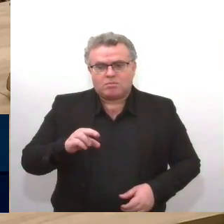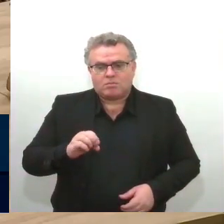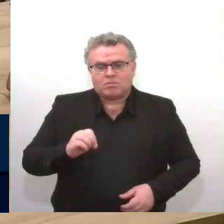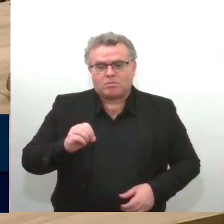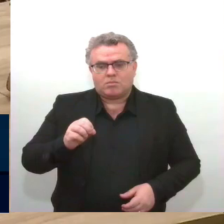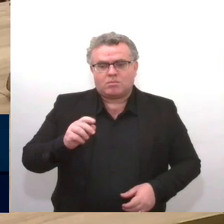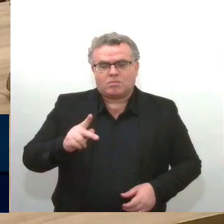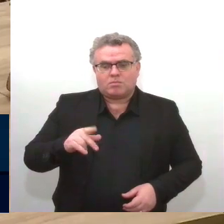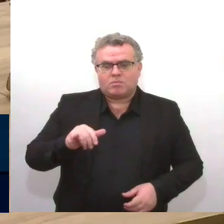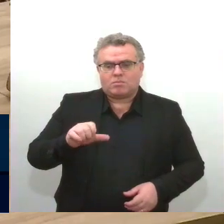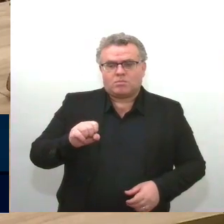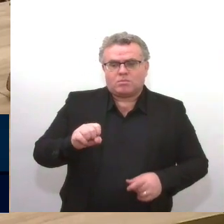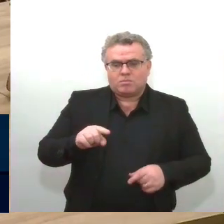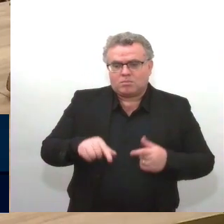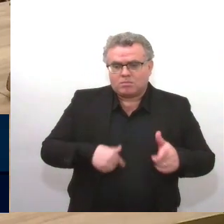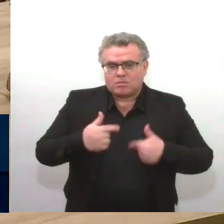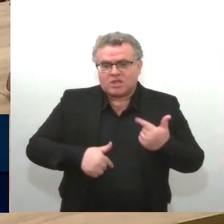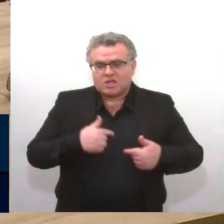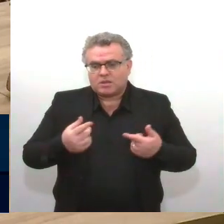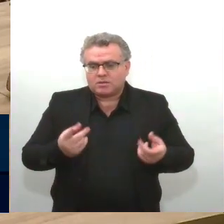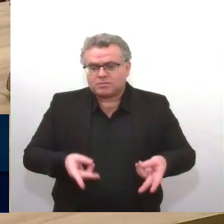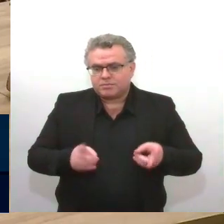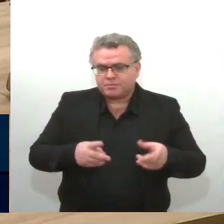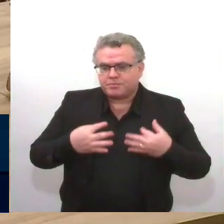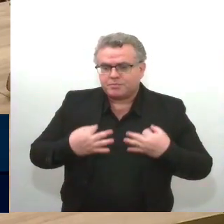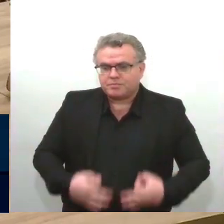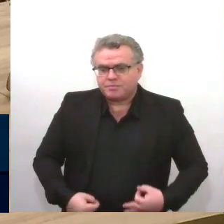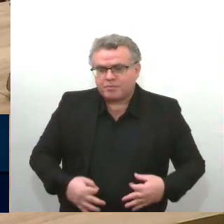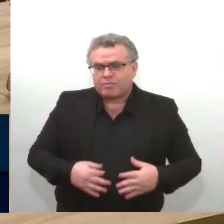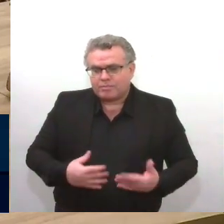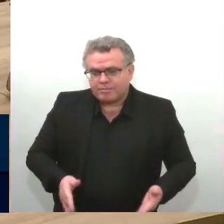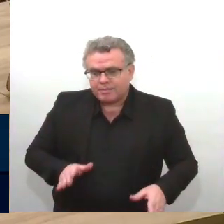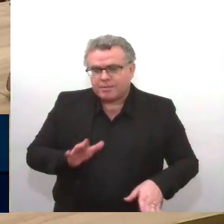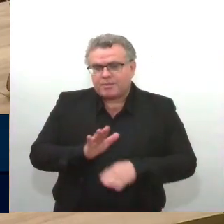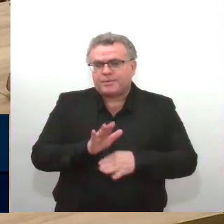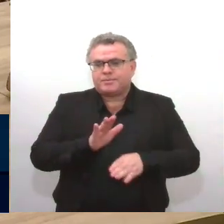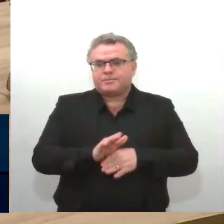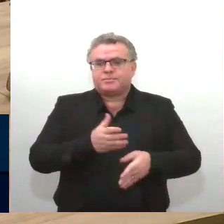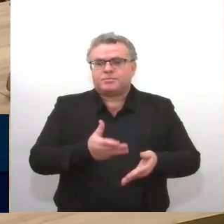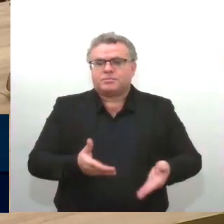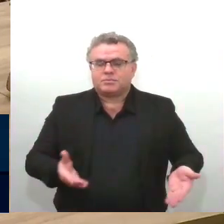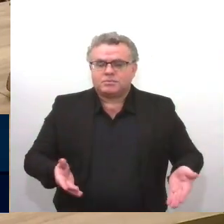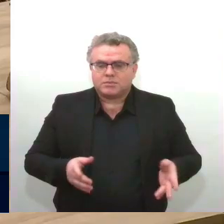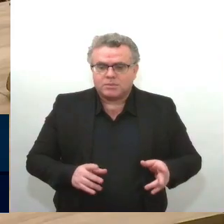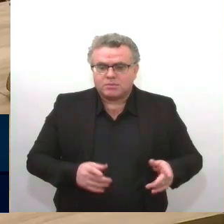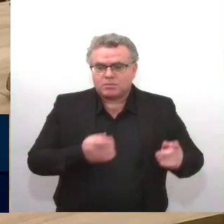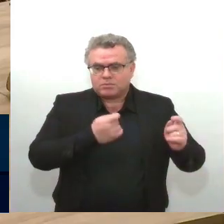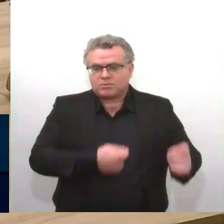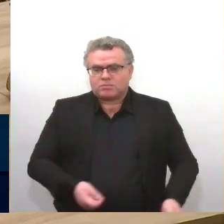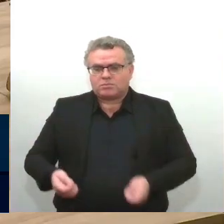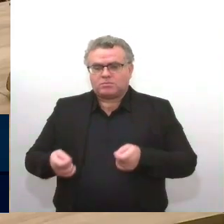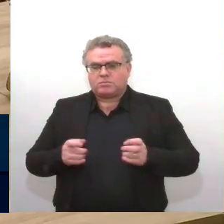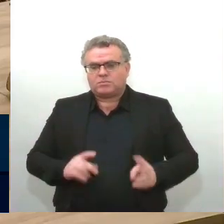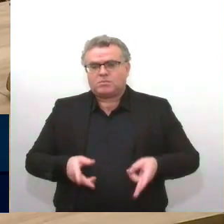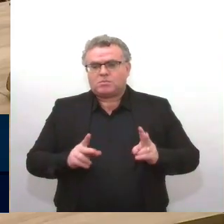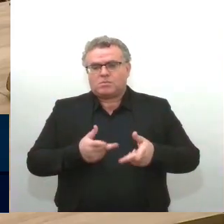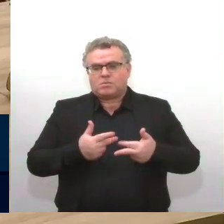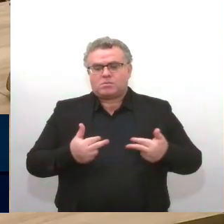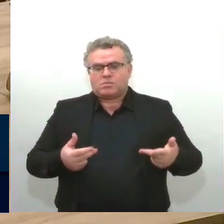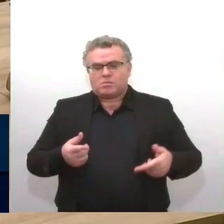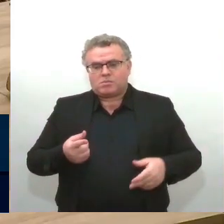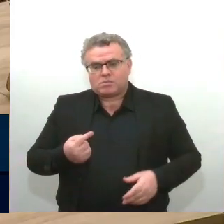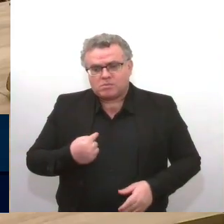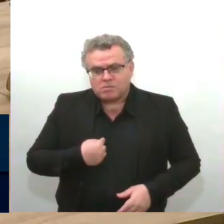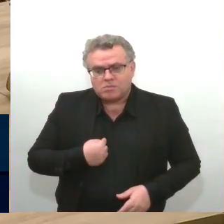comprometido né com as lutas sociais né com várias questões eu lhe conheci pessoalmente não sei se o